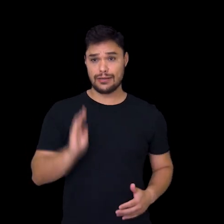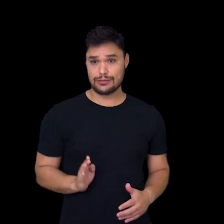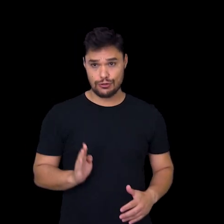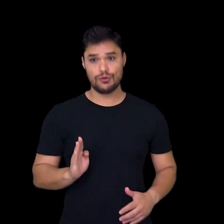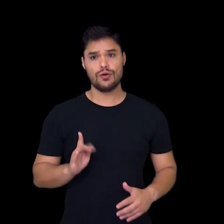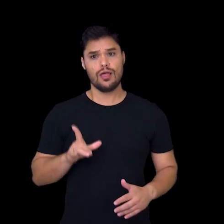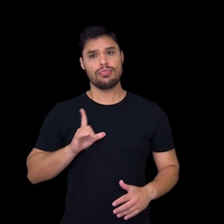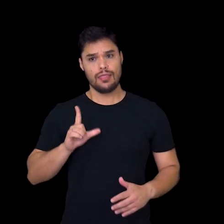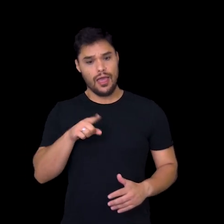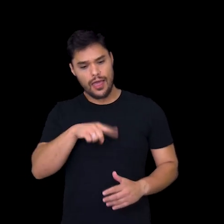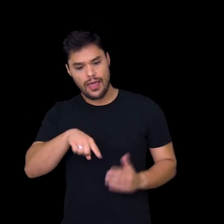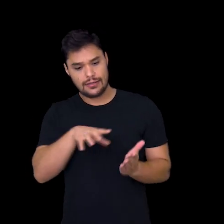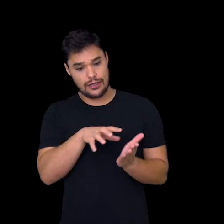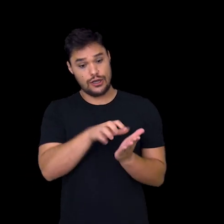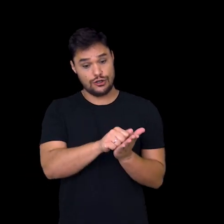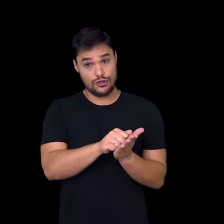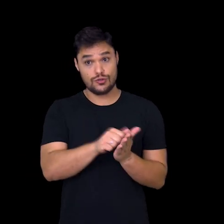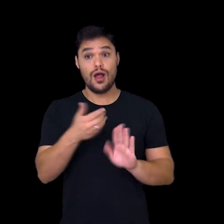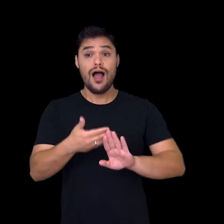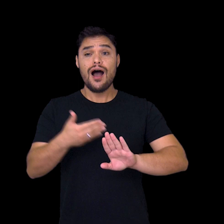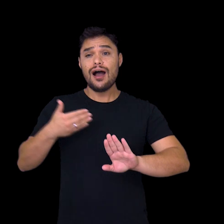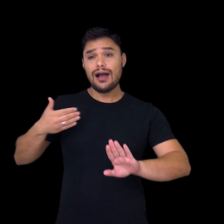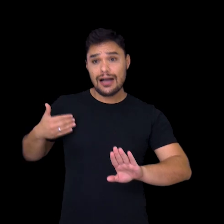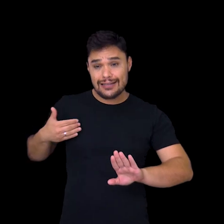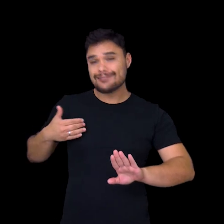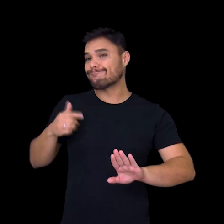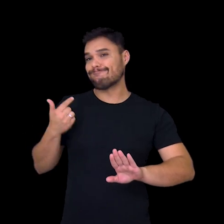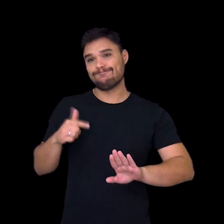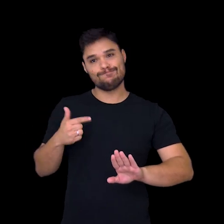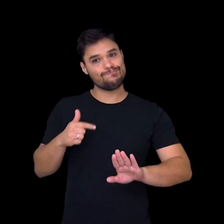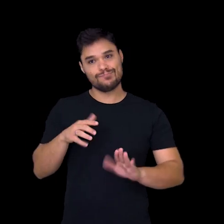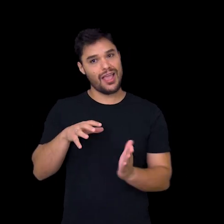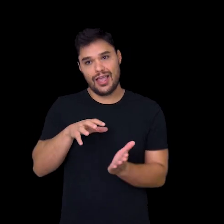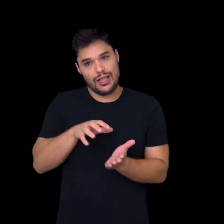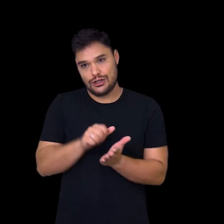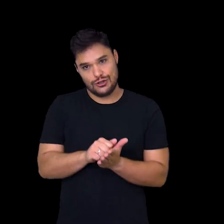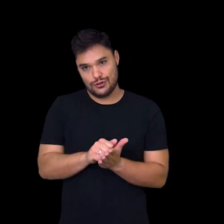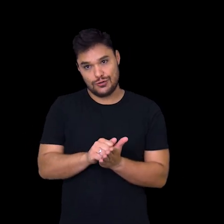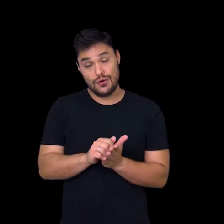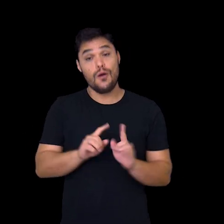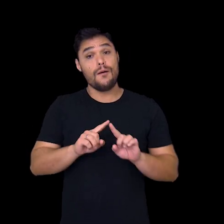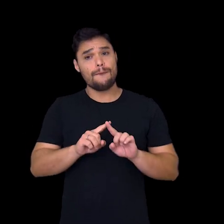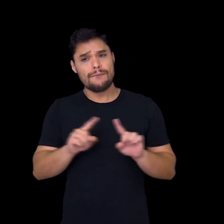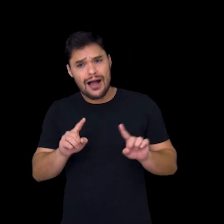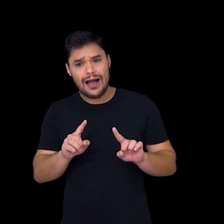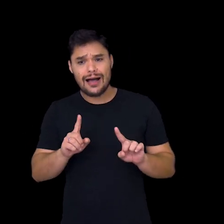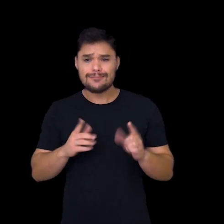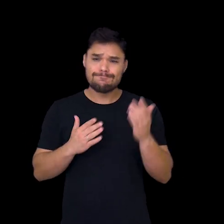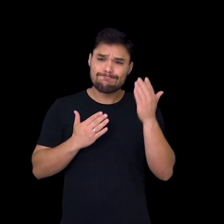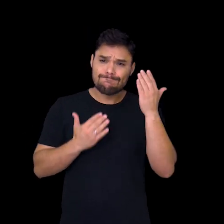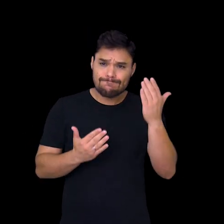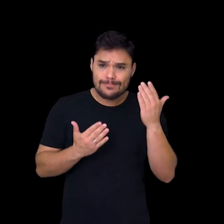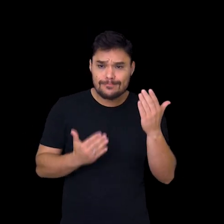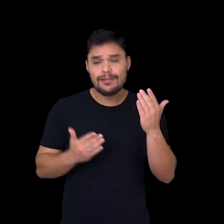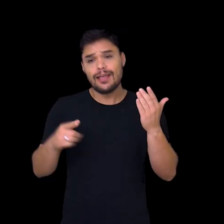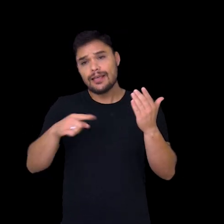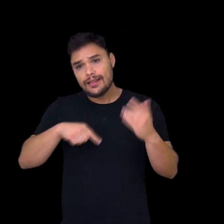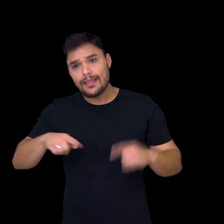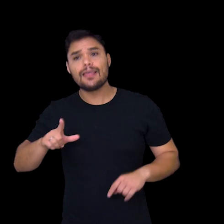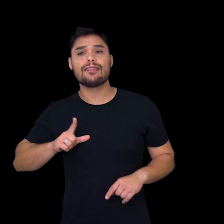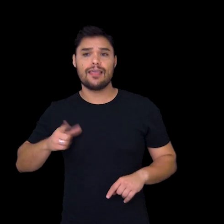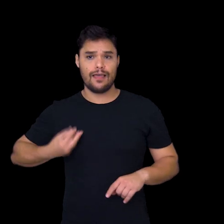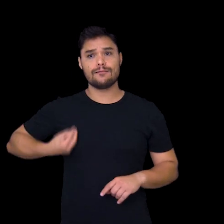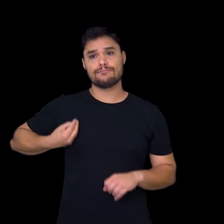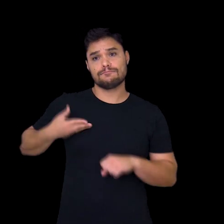a gente começa a ter esses registros. Então, antes disso, faltam esses registros mas há indícios